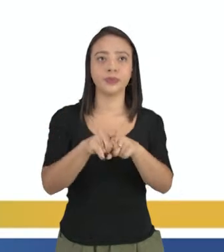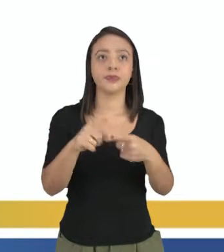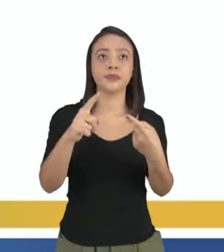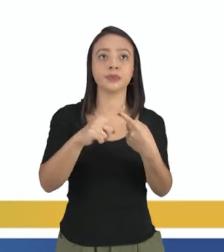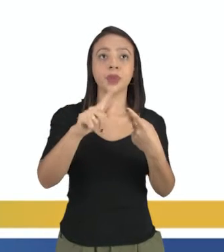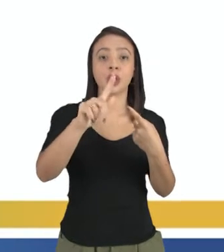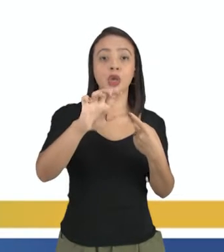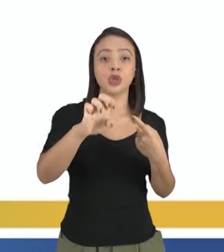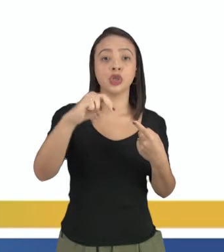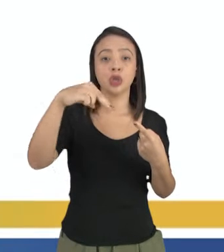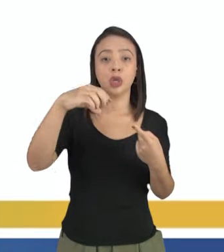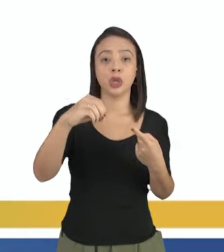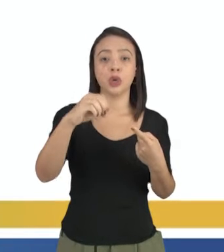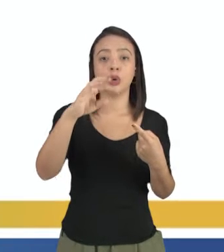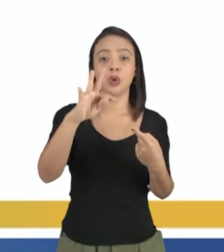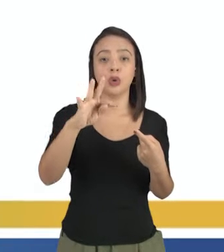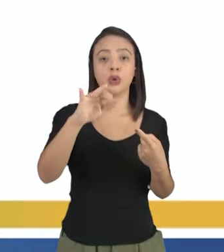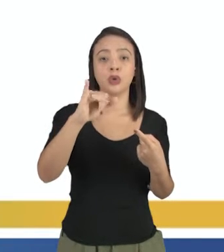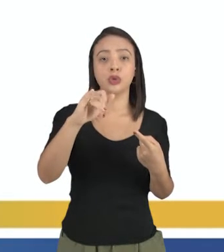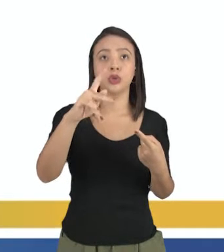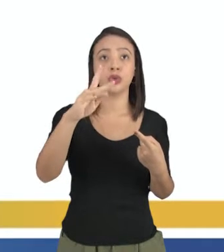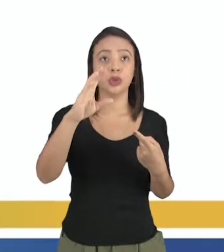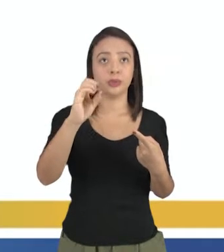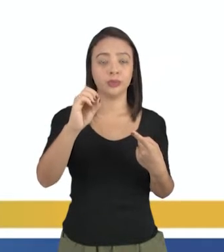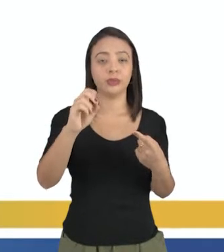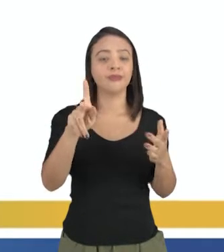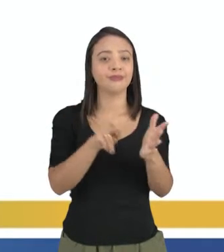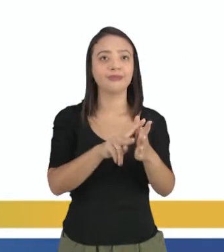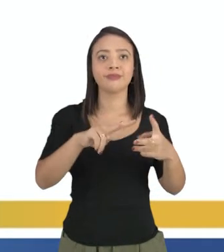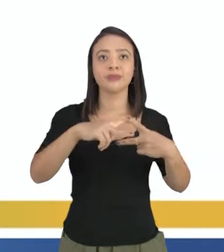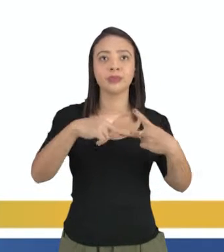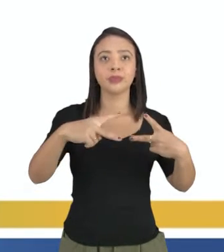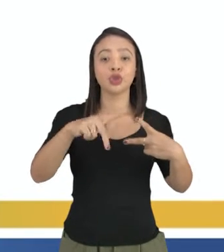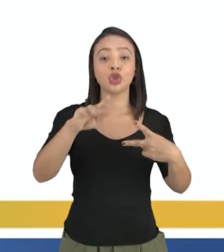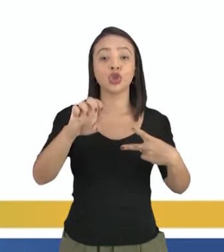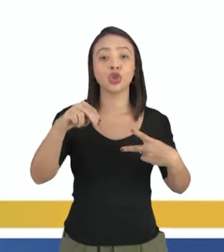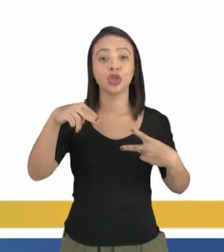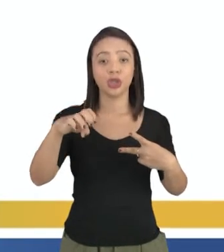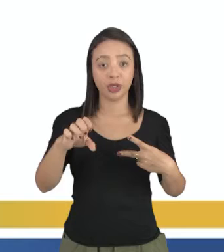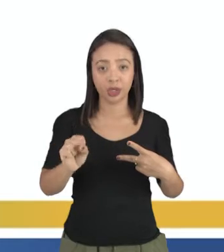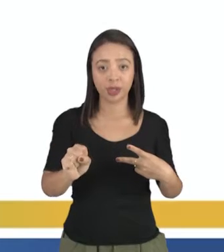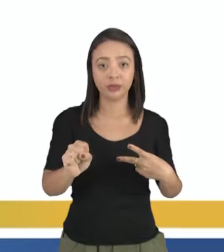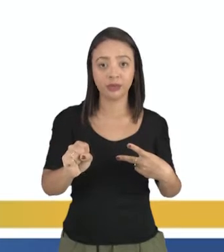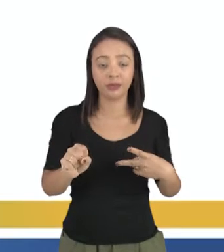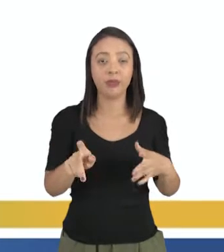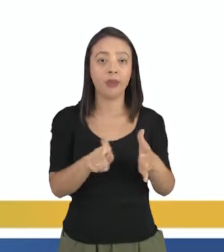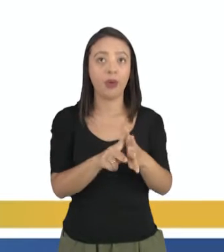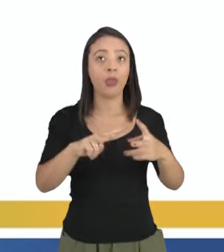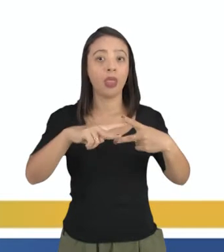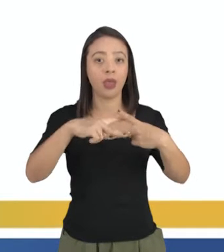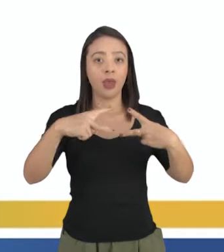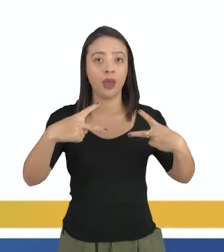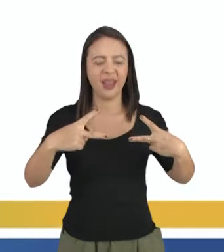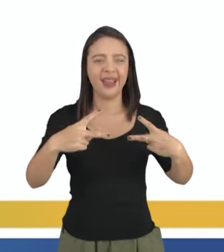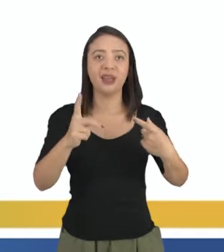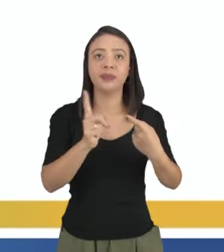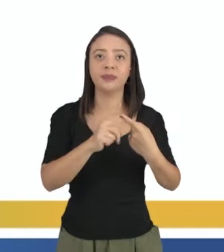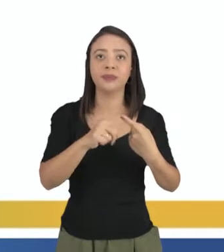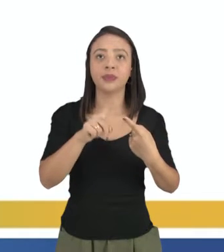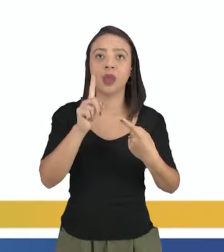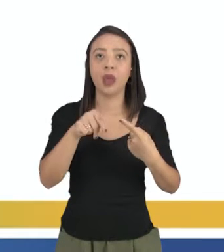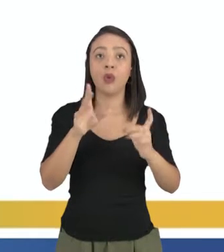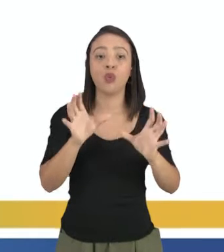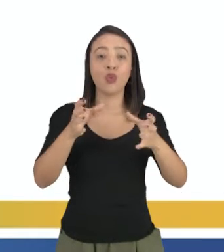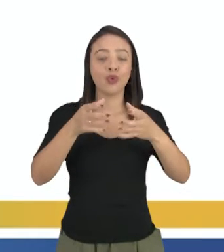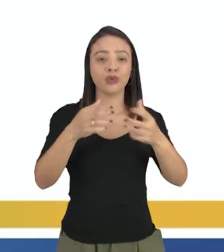O genótipo, ele é a parte genética, é a parte dos genes, é a parte do DNA. Então, o genótipo é um